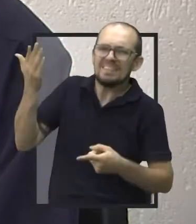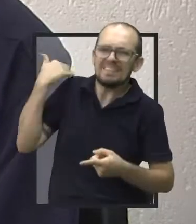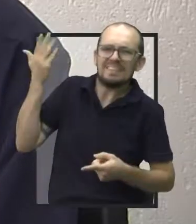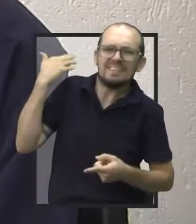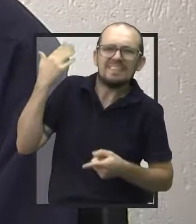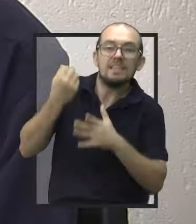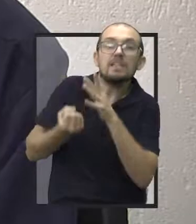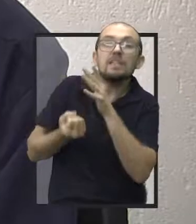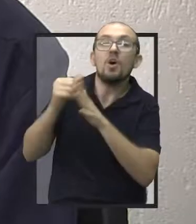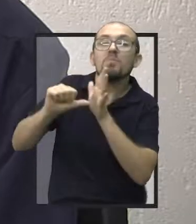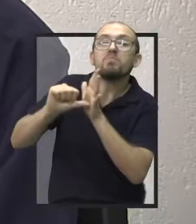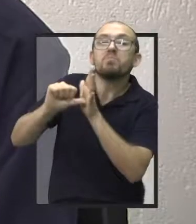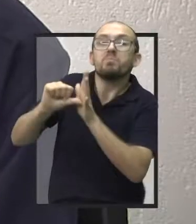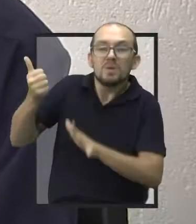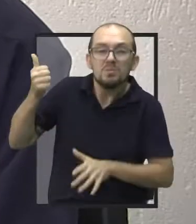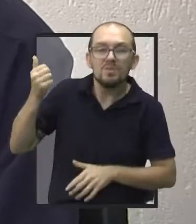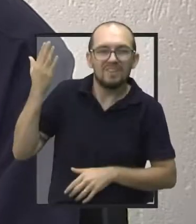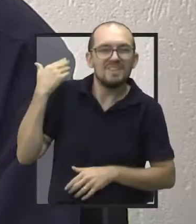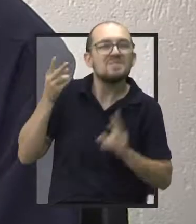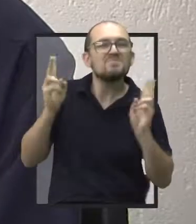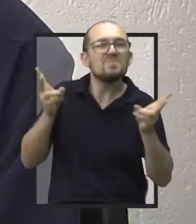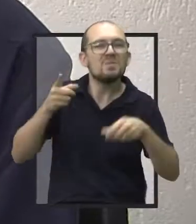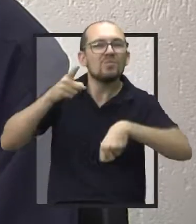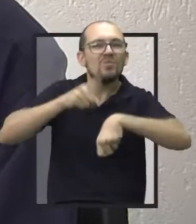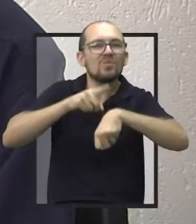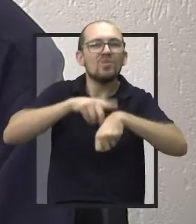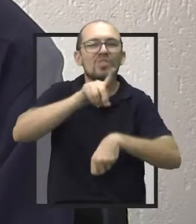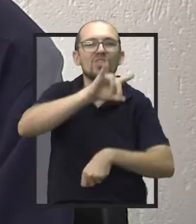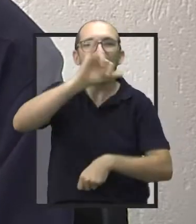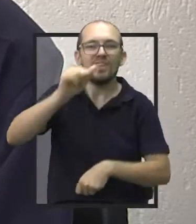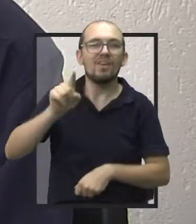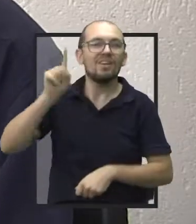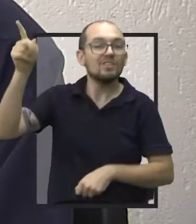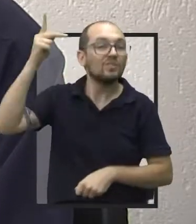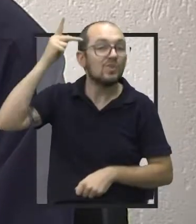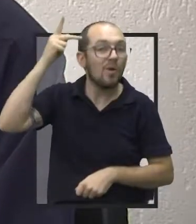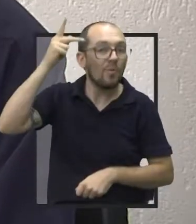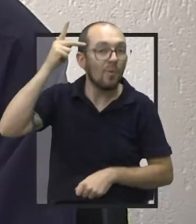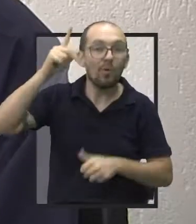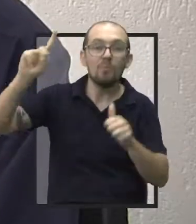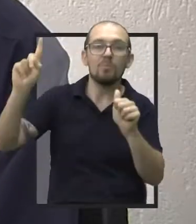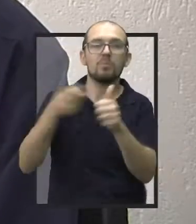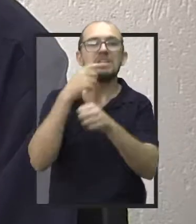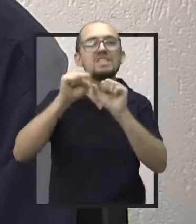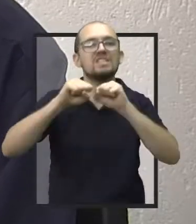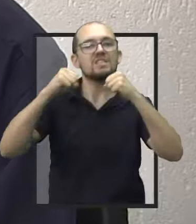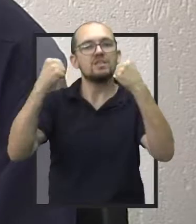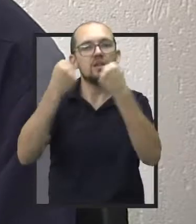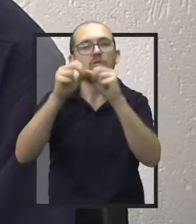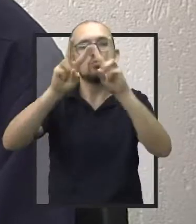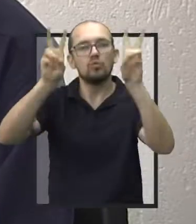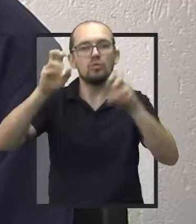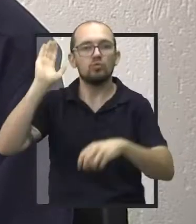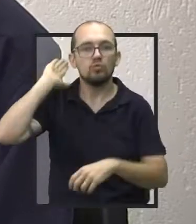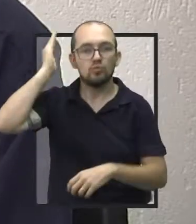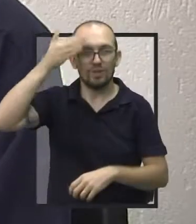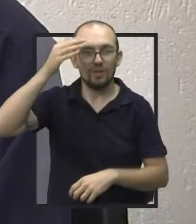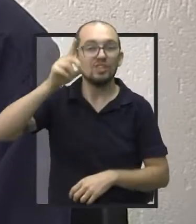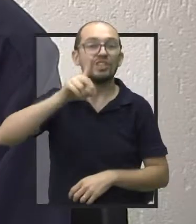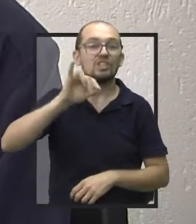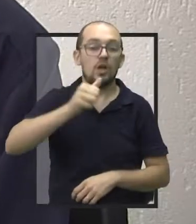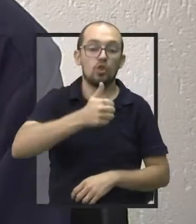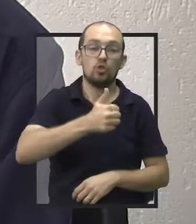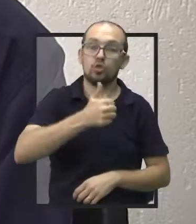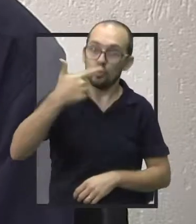deficiente audiovisual ocorrido na cidade de são paulo do dia 12 a 16 de novembro de